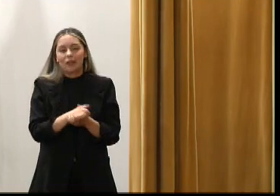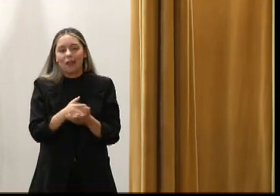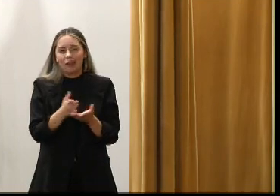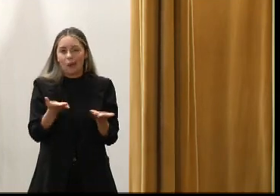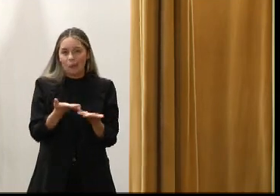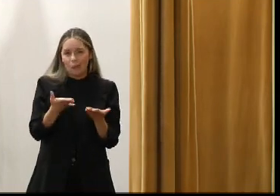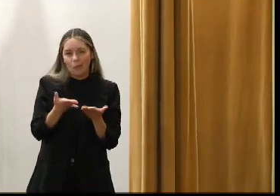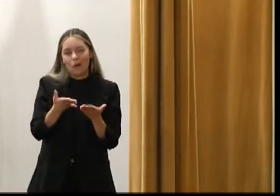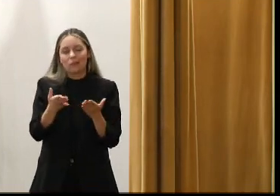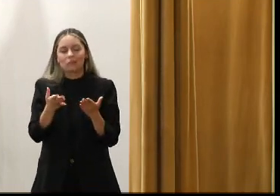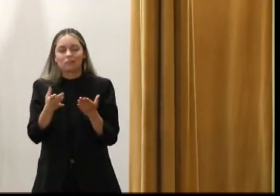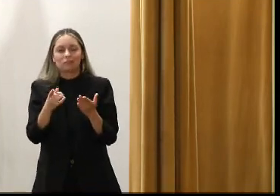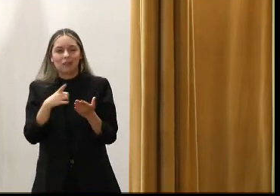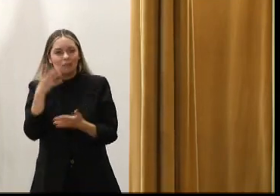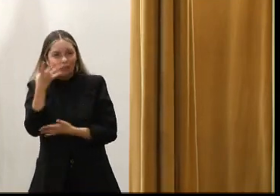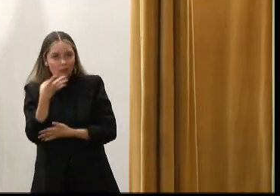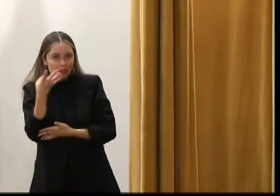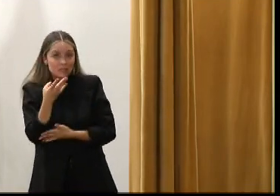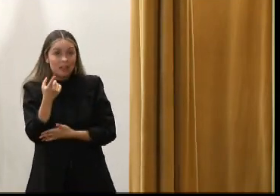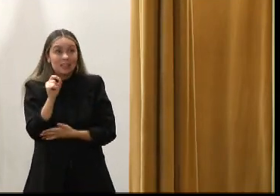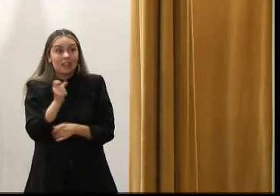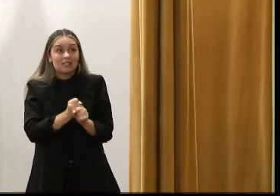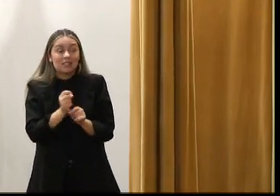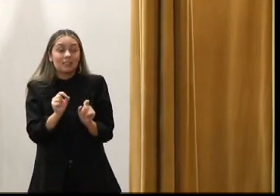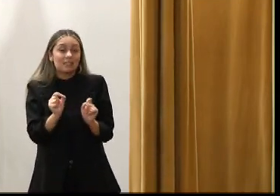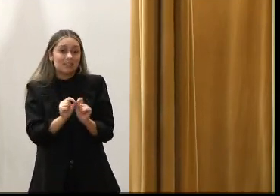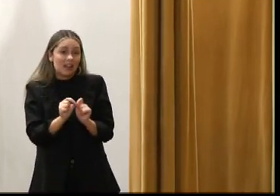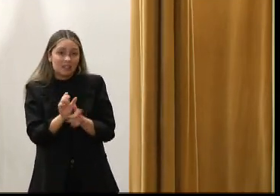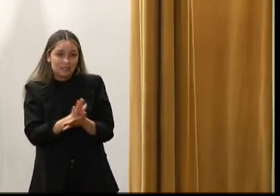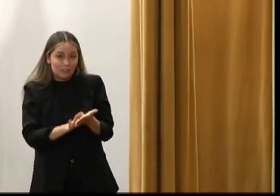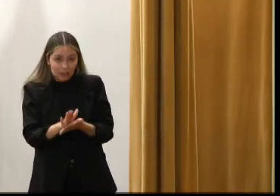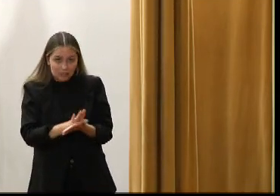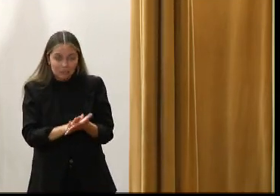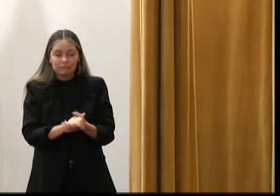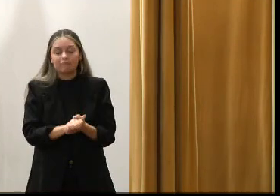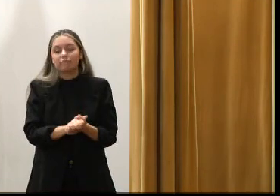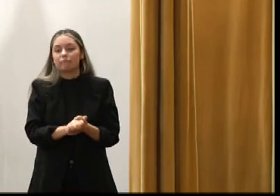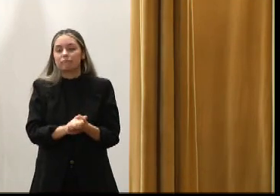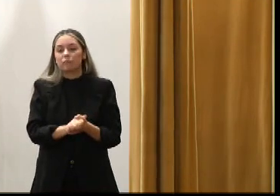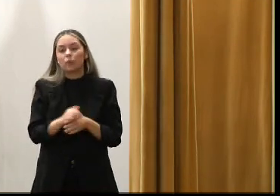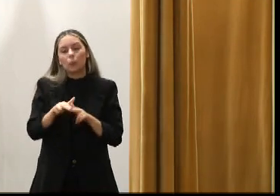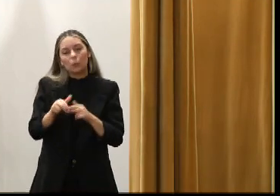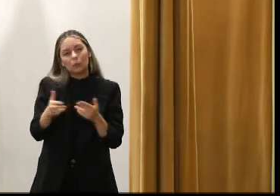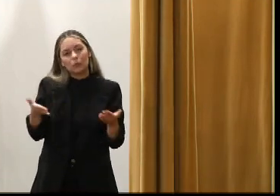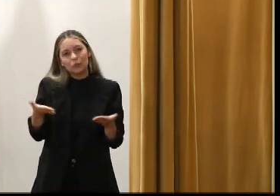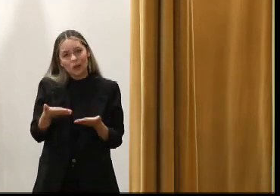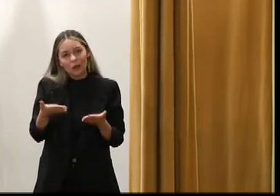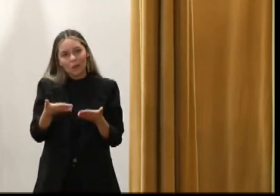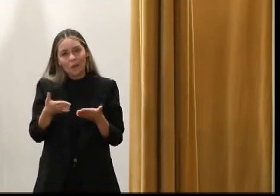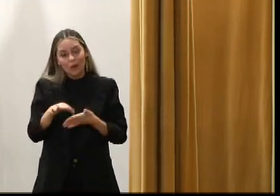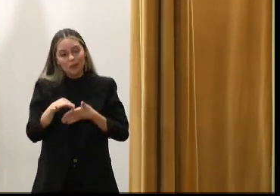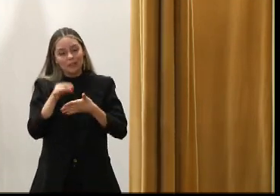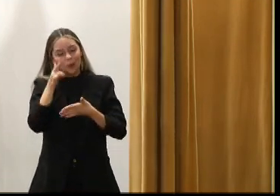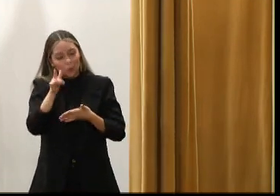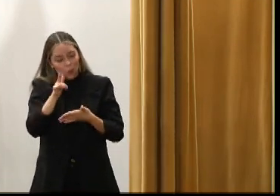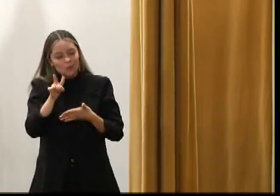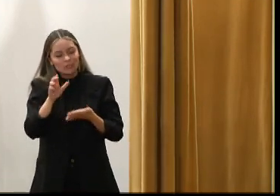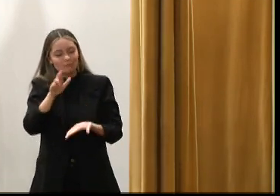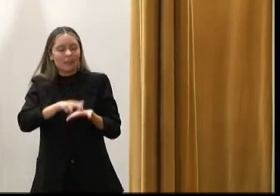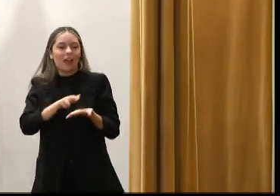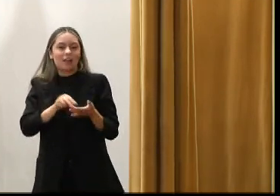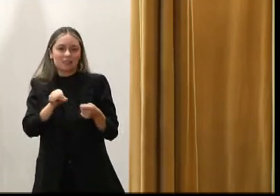conferência também, muito importante, que há 10 anos não se fazia, e agora tomamos a frente aí e está saindo do papel.